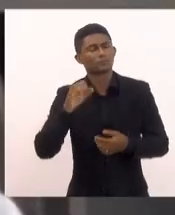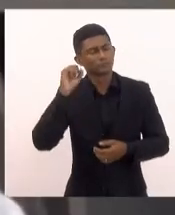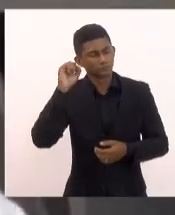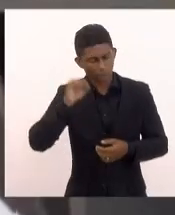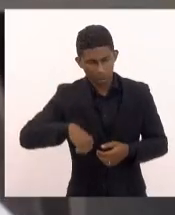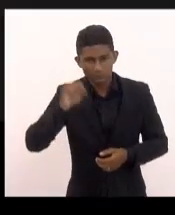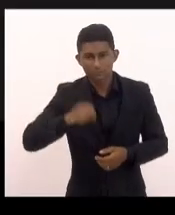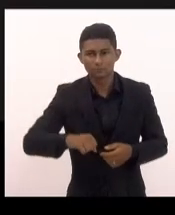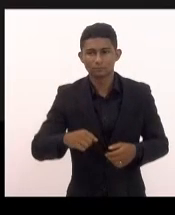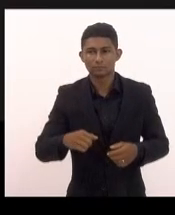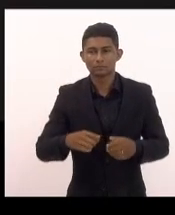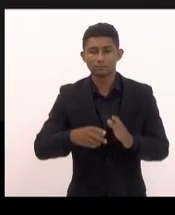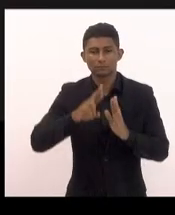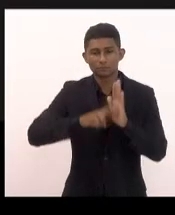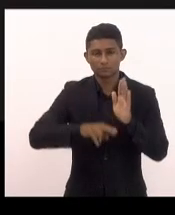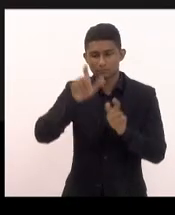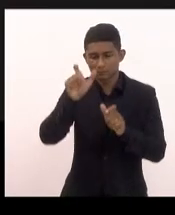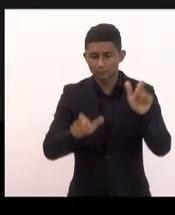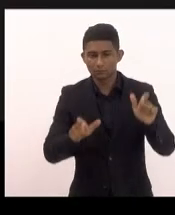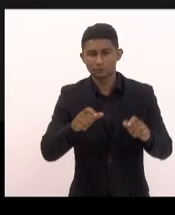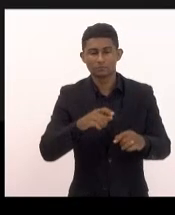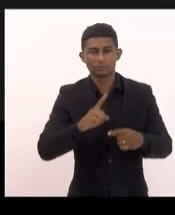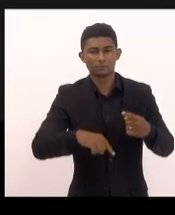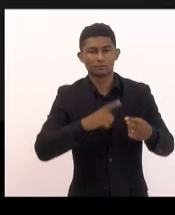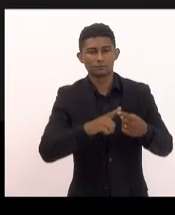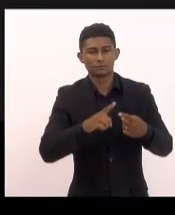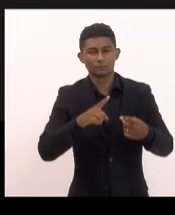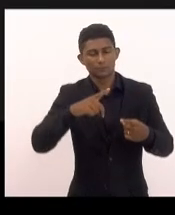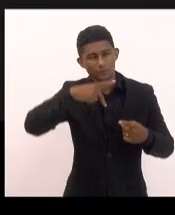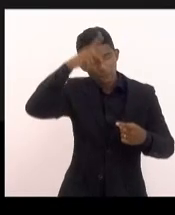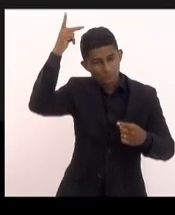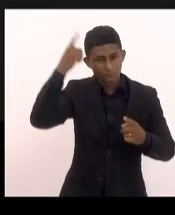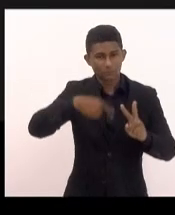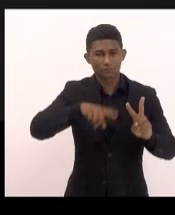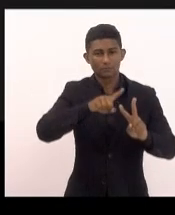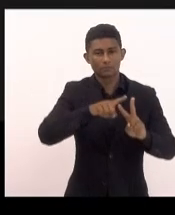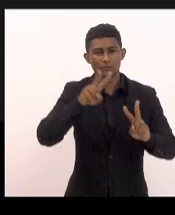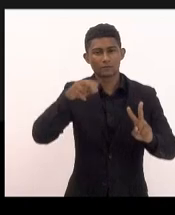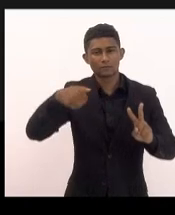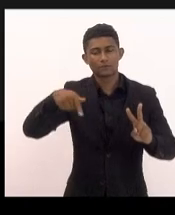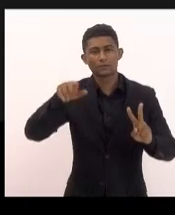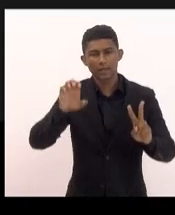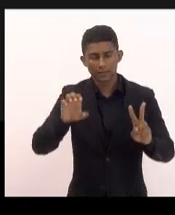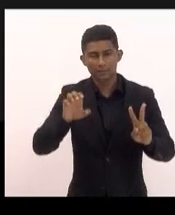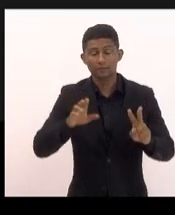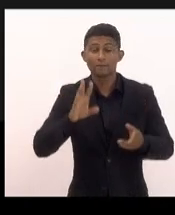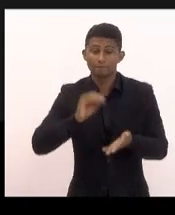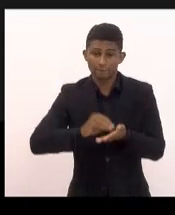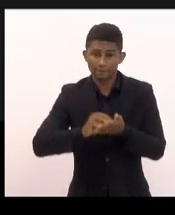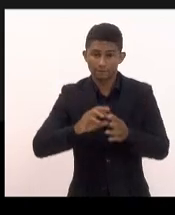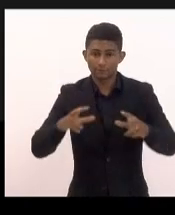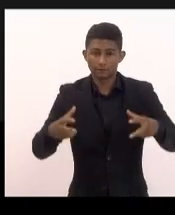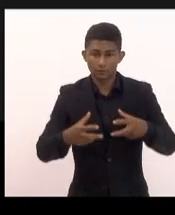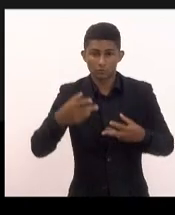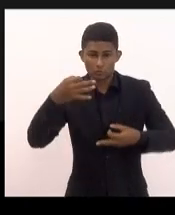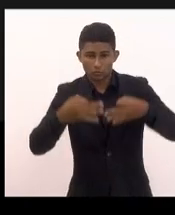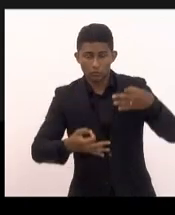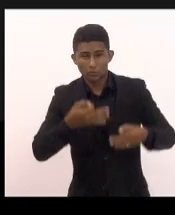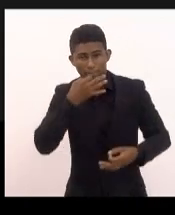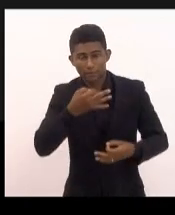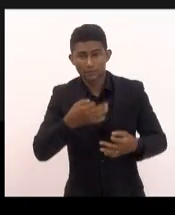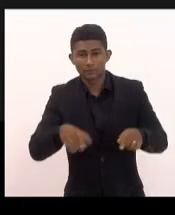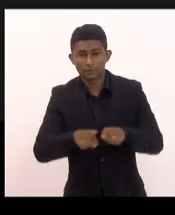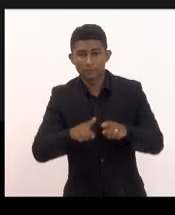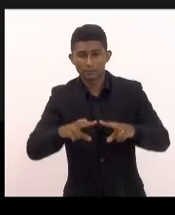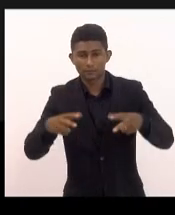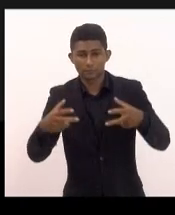favorável. Relatores, deputado Luiz Paulo, Valdeque Carneiro, Luiz Paulo e Eliomar Coelho. Pendendo de pareceres das Comissões de Constituição e Justiça, de Economia, Indústria e Comércio,